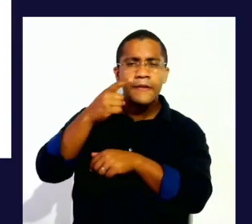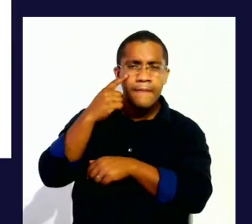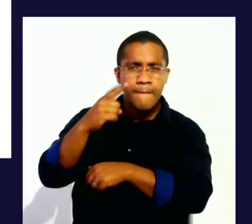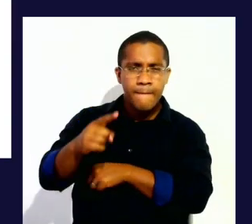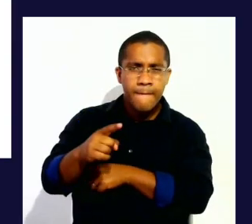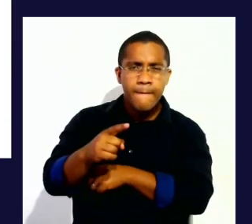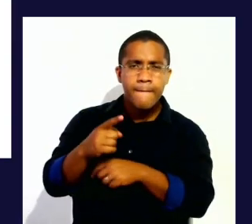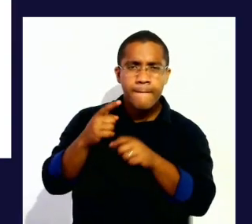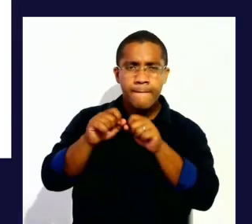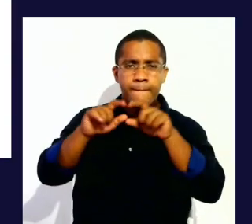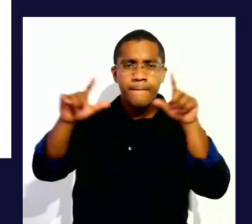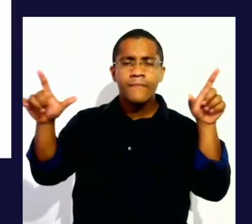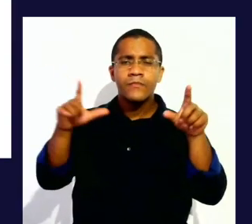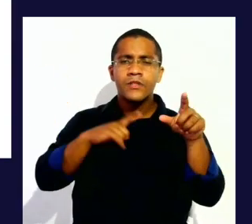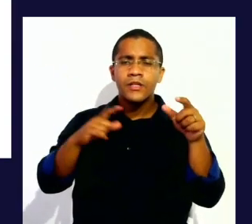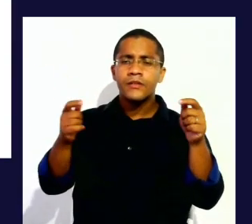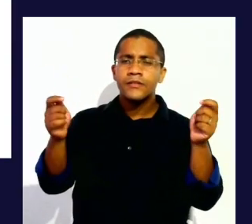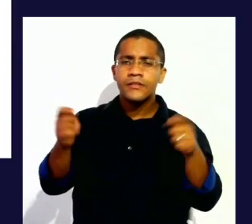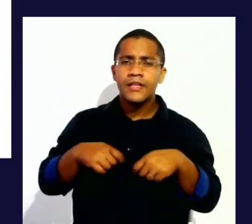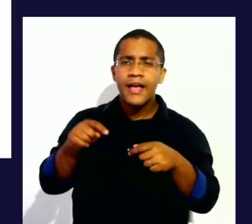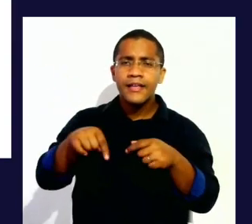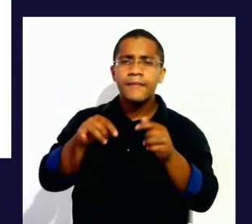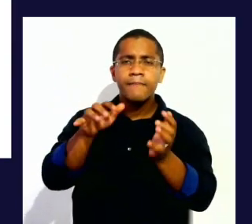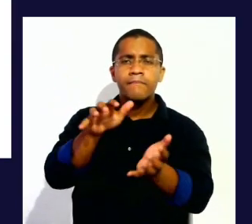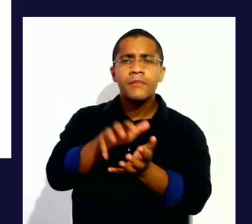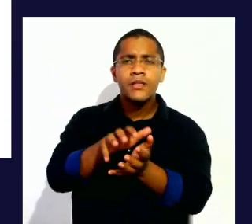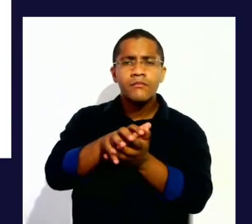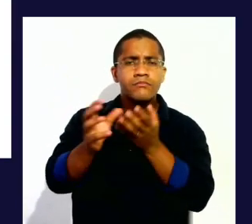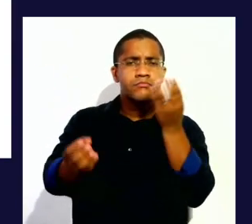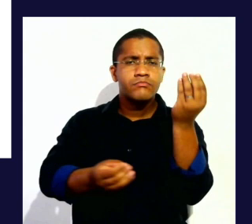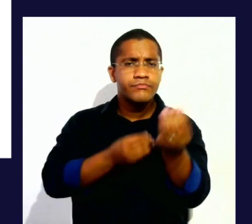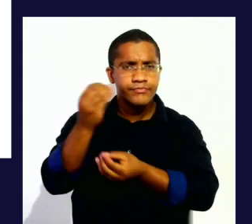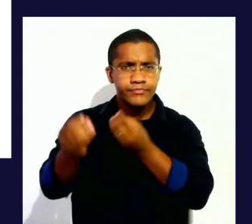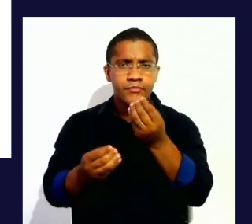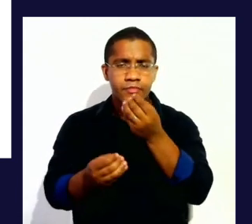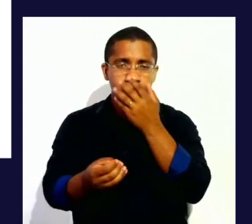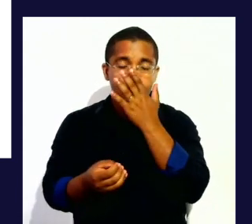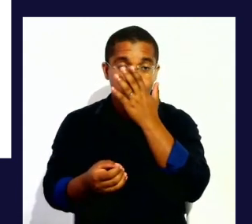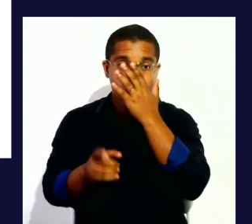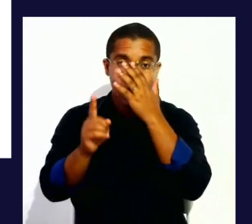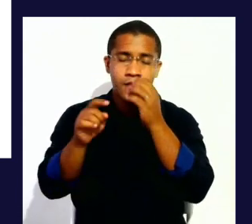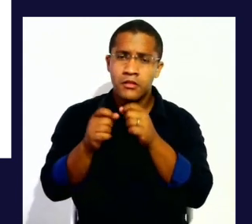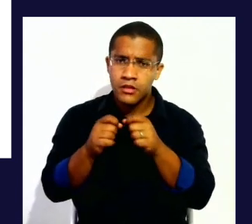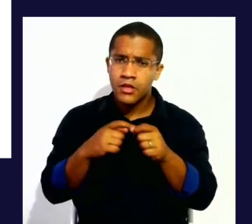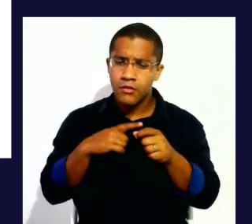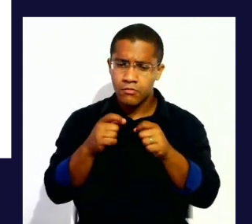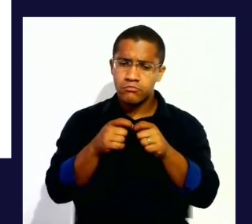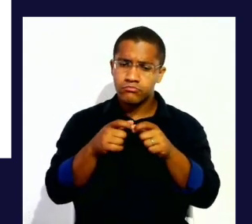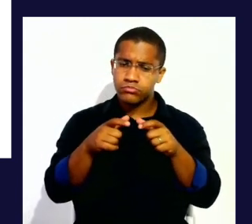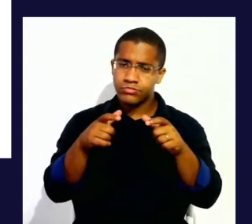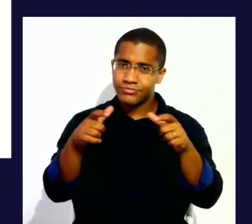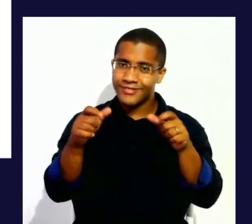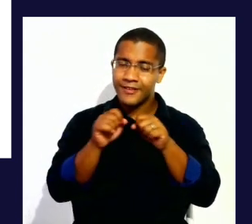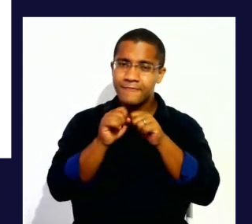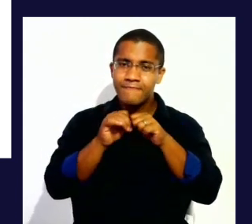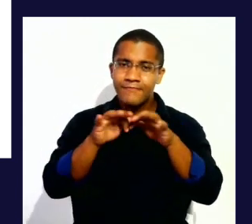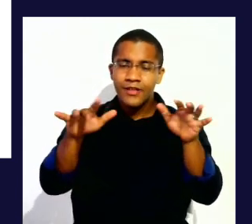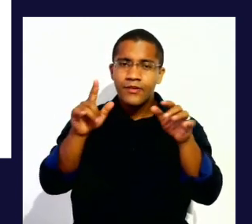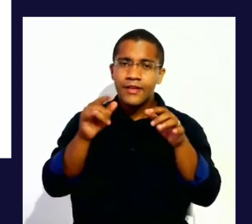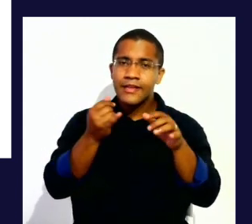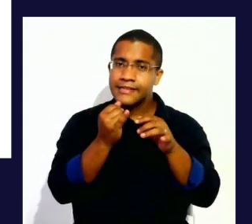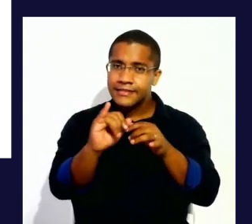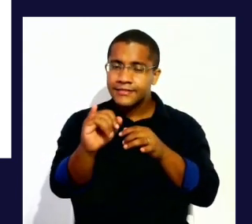telinha. A geração de energia elétrica em Pernambuco. Ela expande a oferta de energia